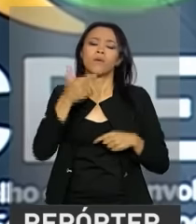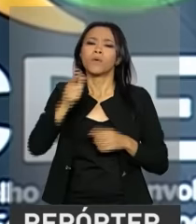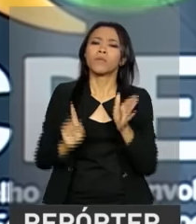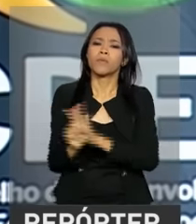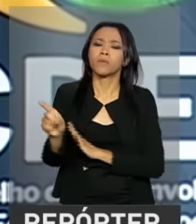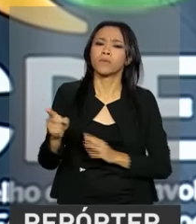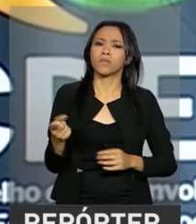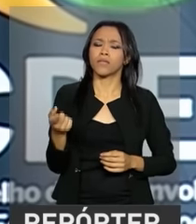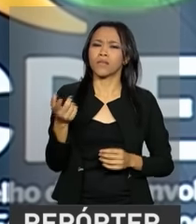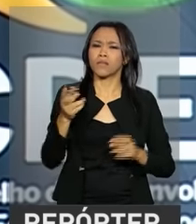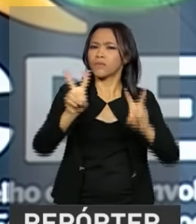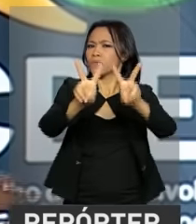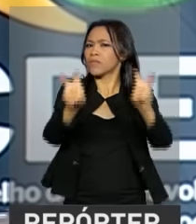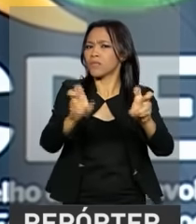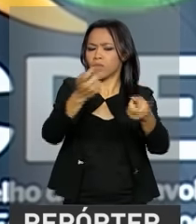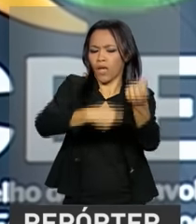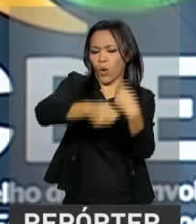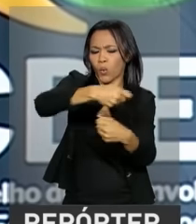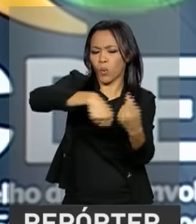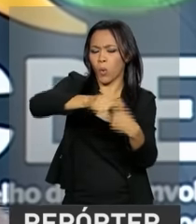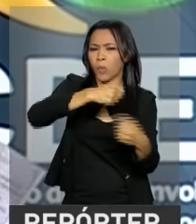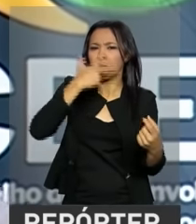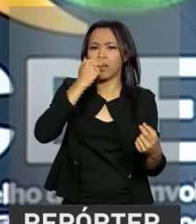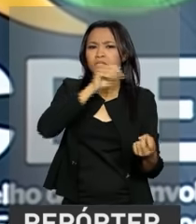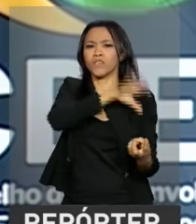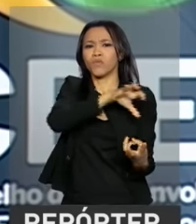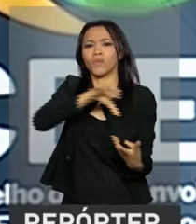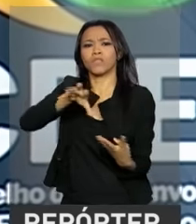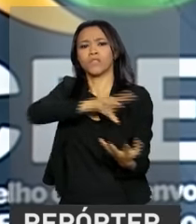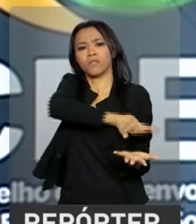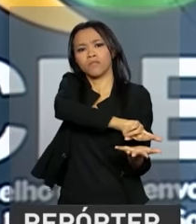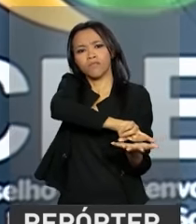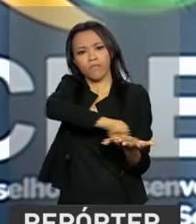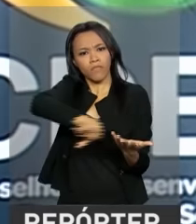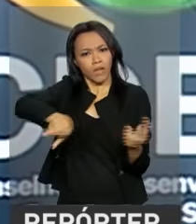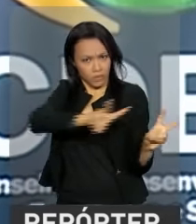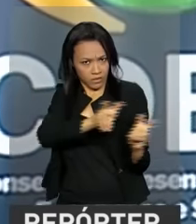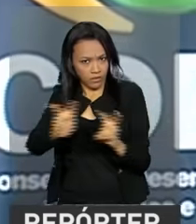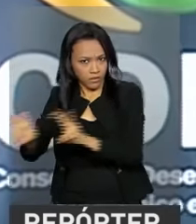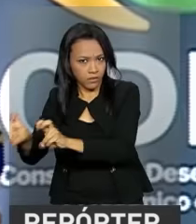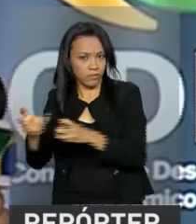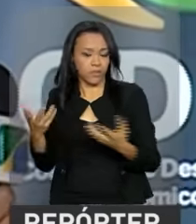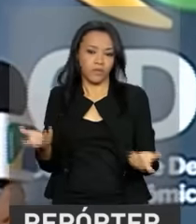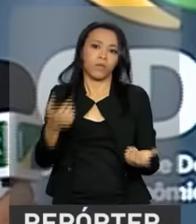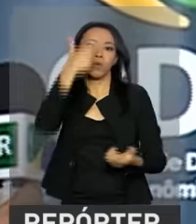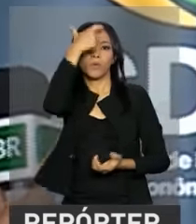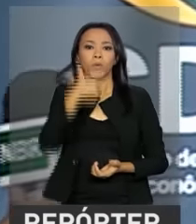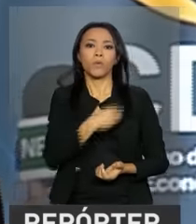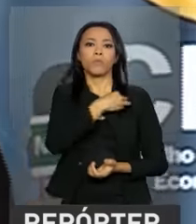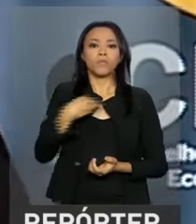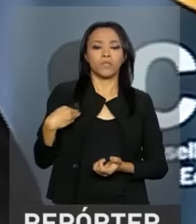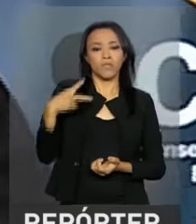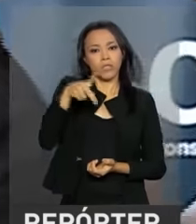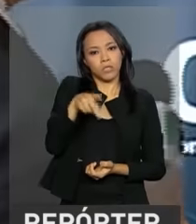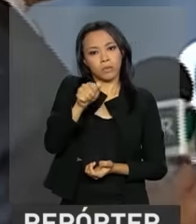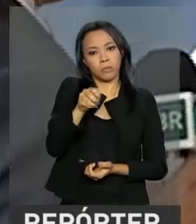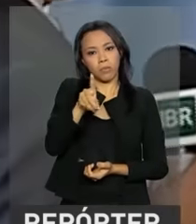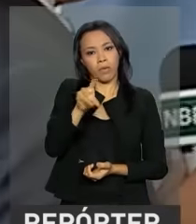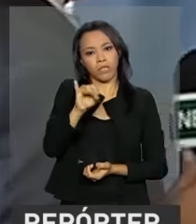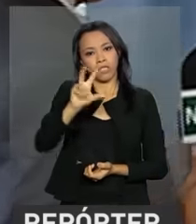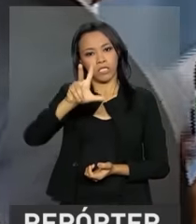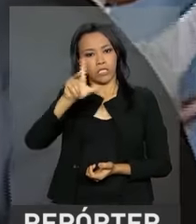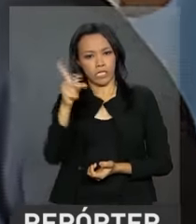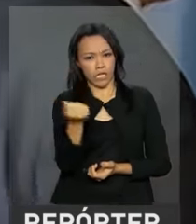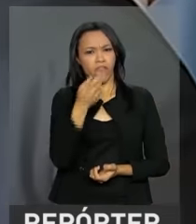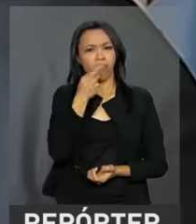econômica parece que perpassa todos esses temas, né? O ministro Eliseu Padilha, que fez uma abertura agora há pouco, ele também falou